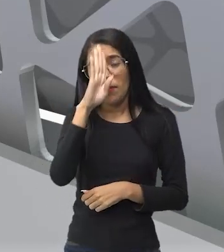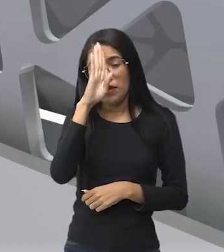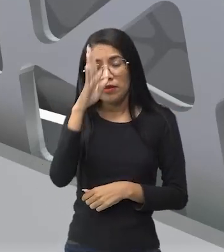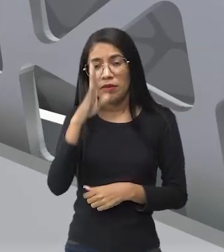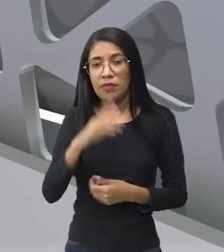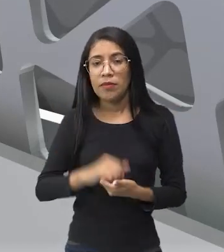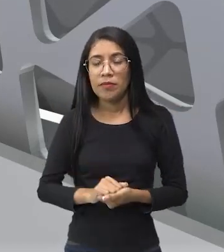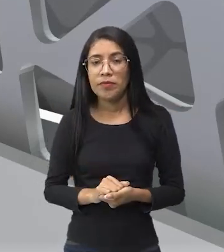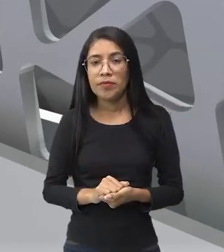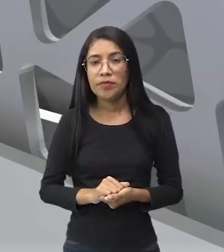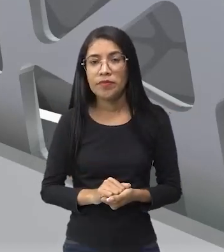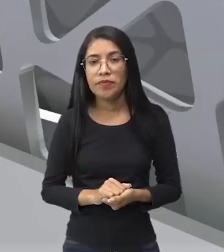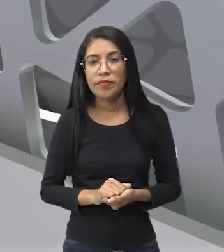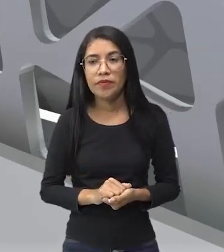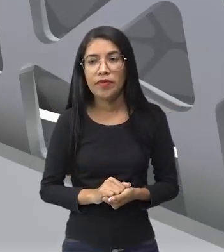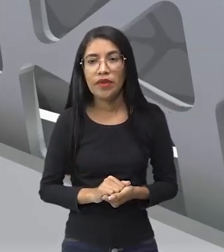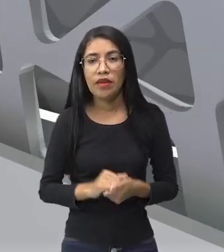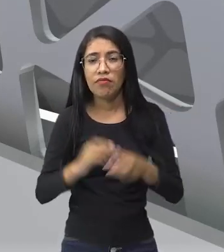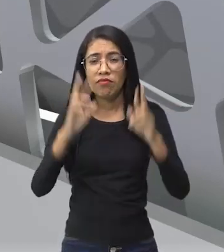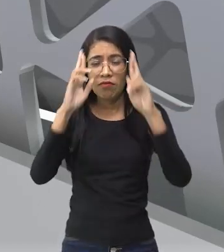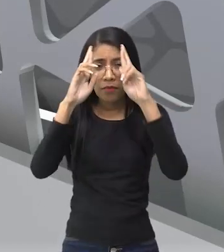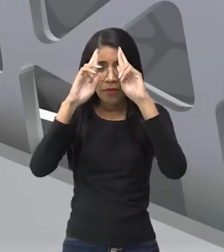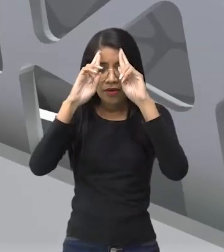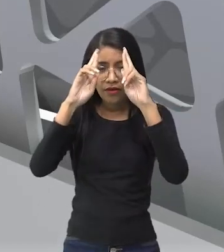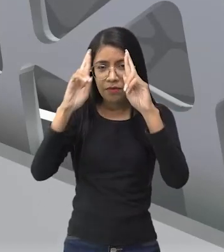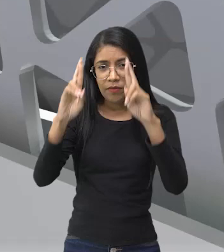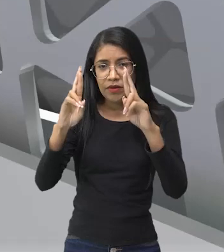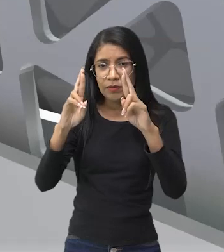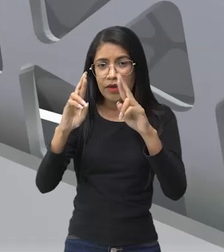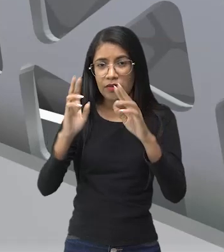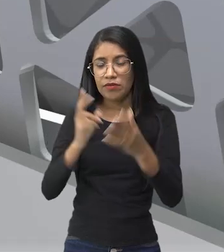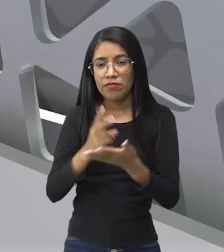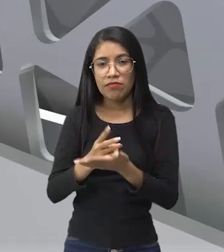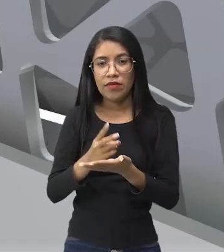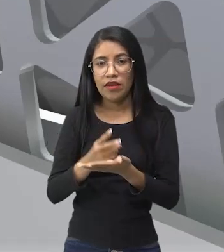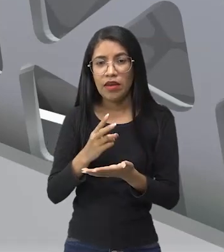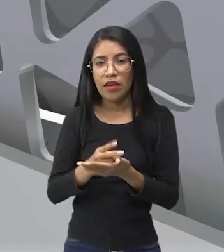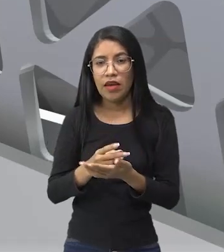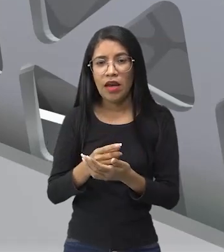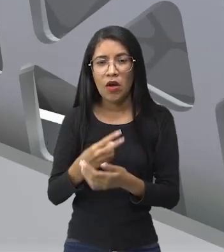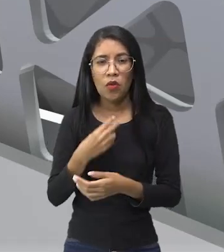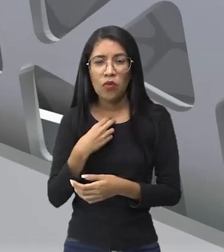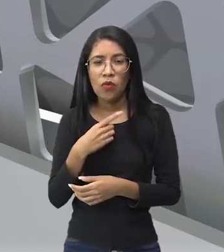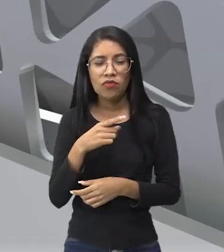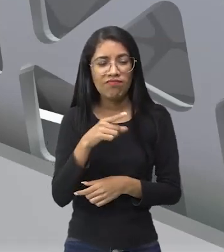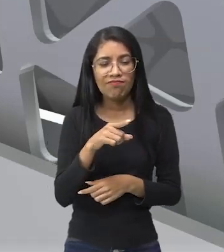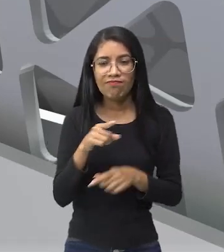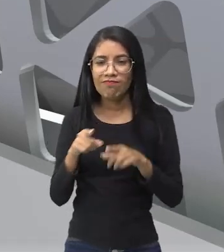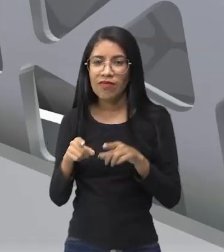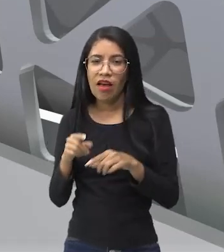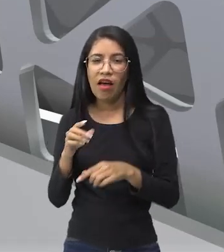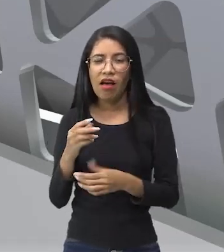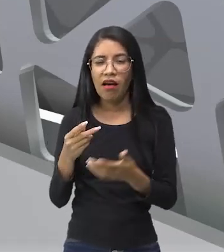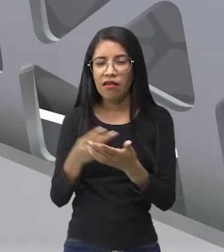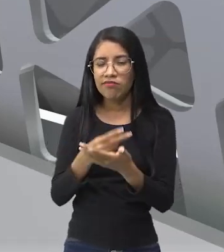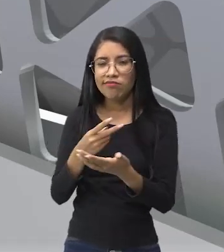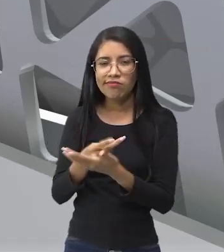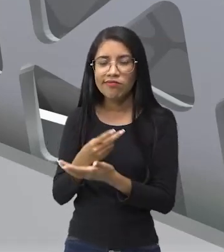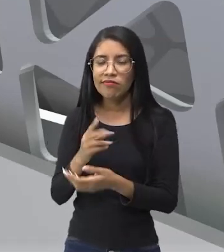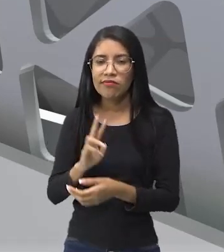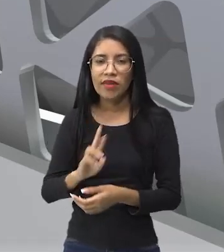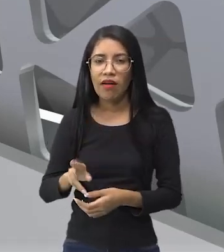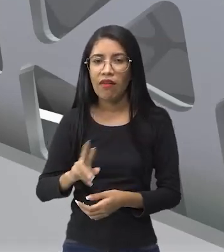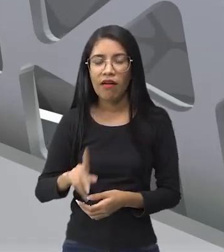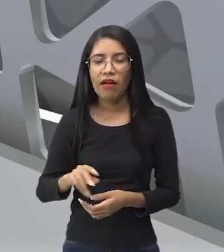eu sempre digo que tudo é o respeito. Nada de apontar o dedinho, nada de falar que está errado,